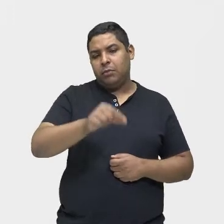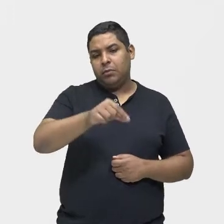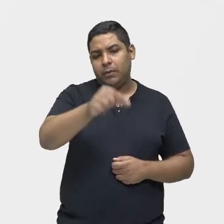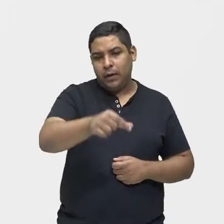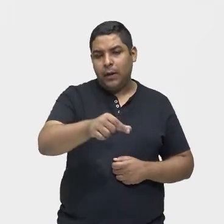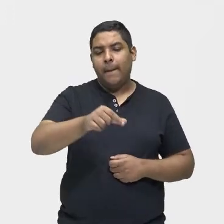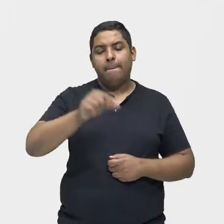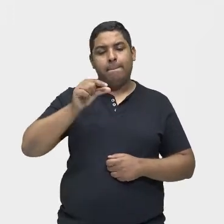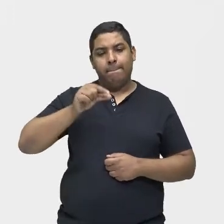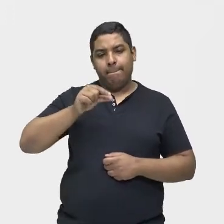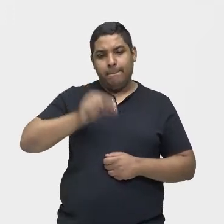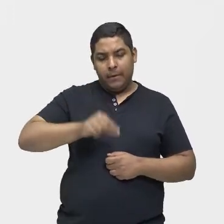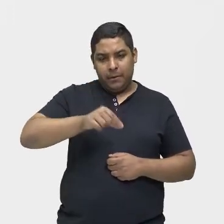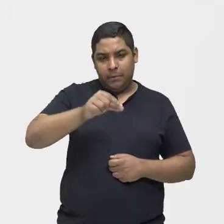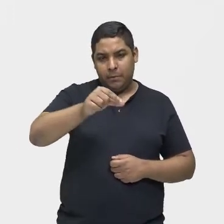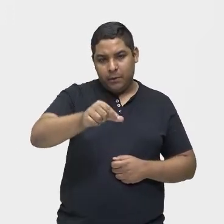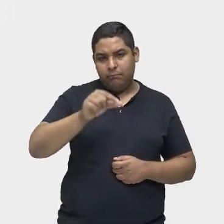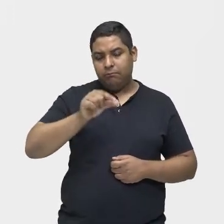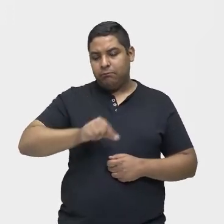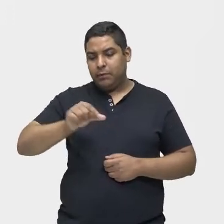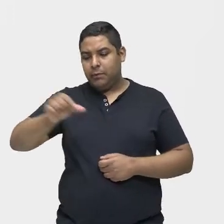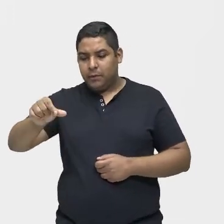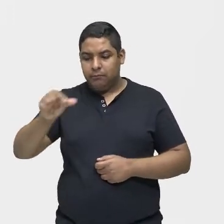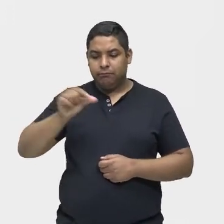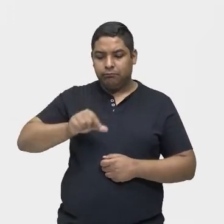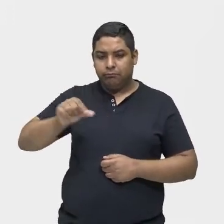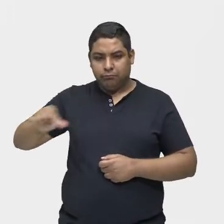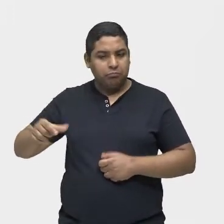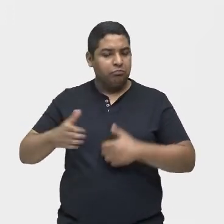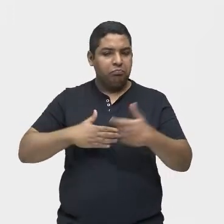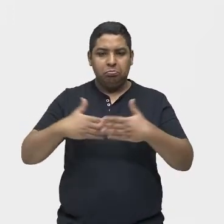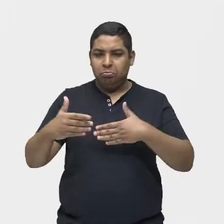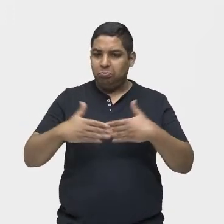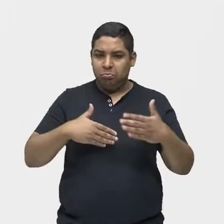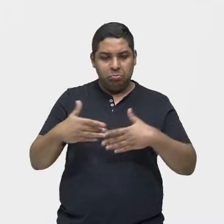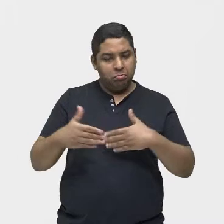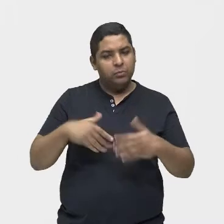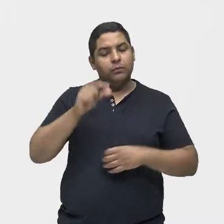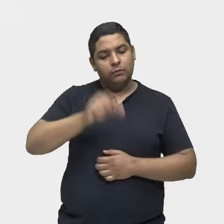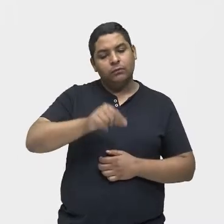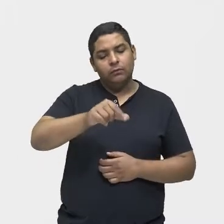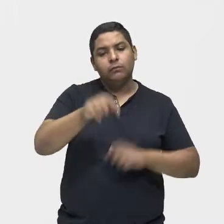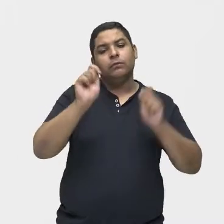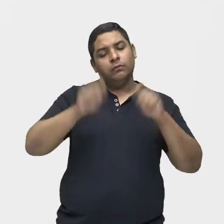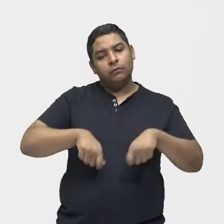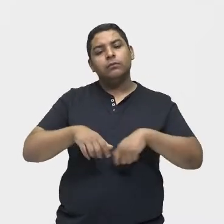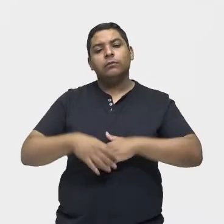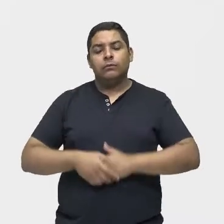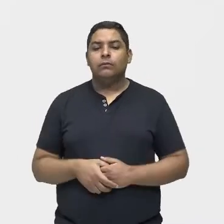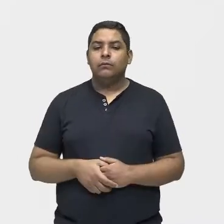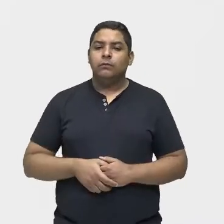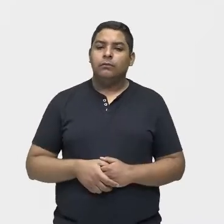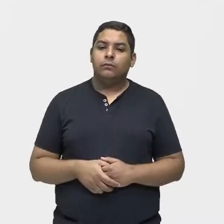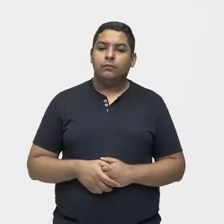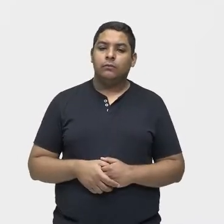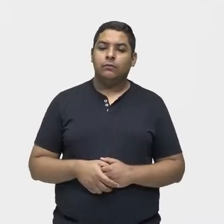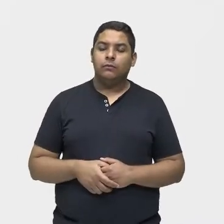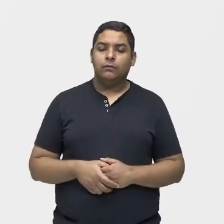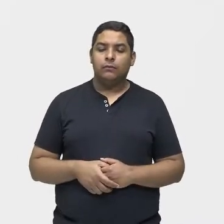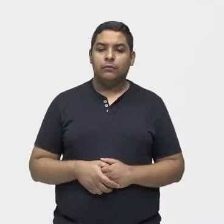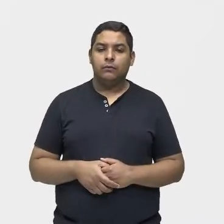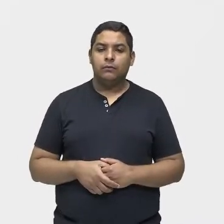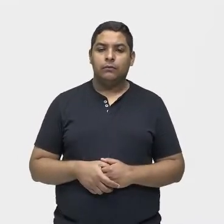direção. Então, veja que ela pode se movimentar na vertical, ela pode se movimentar na diagonal, pode se